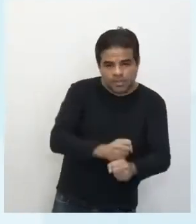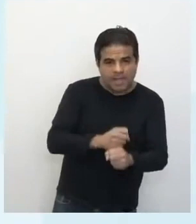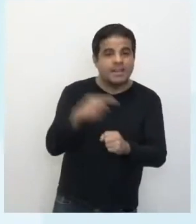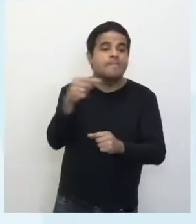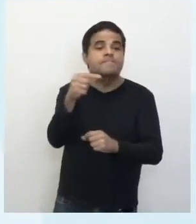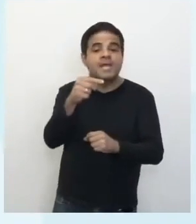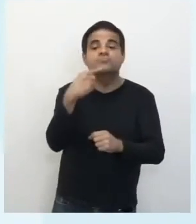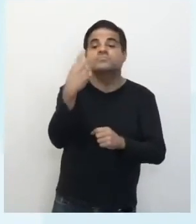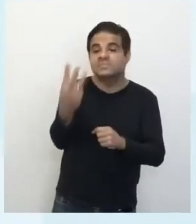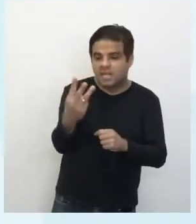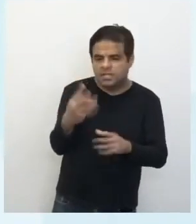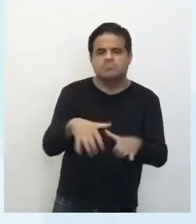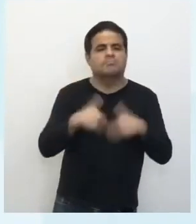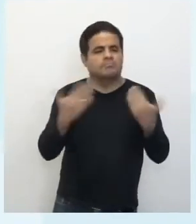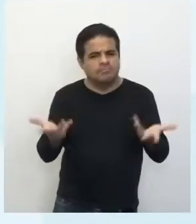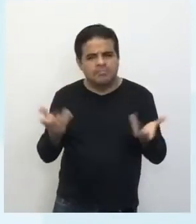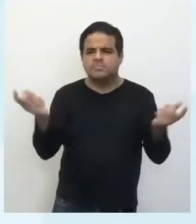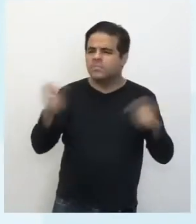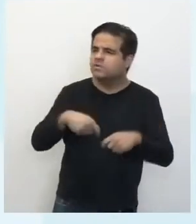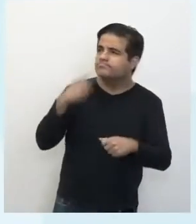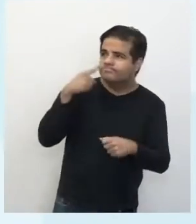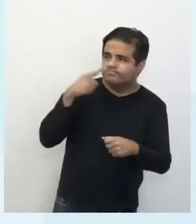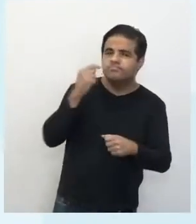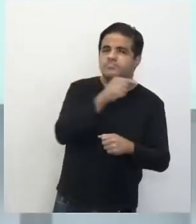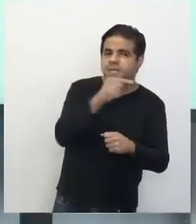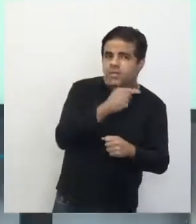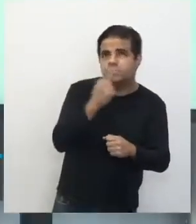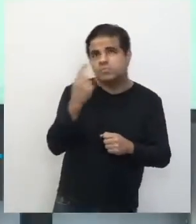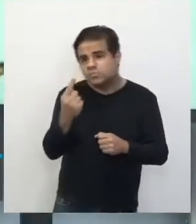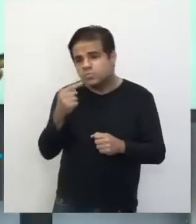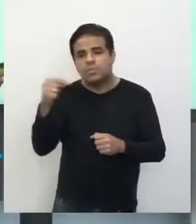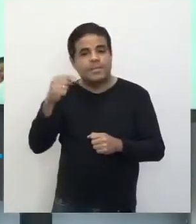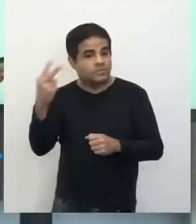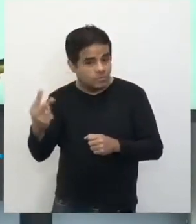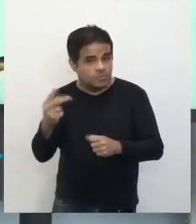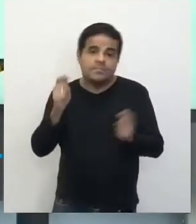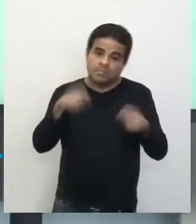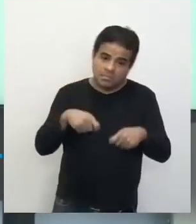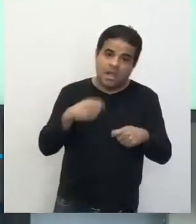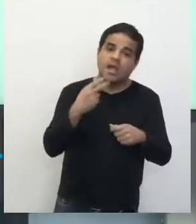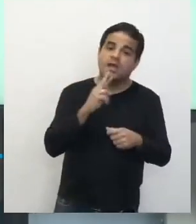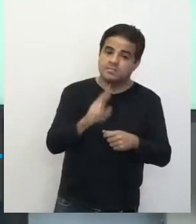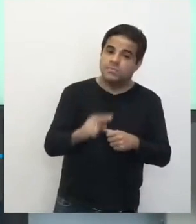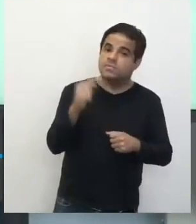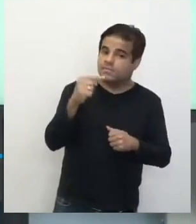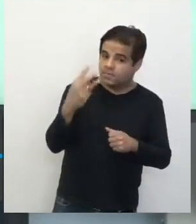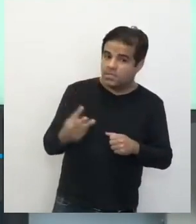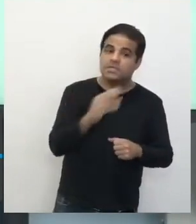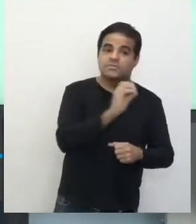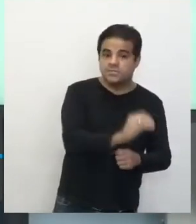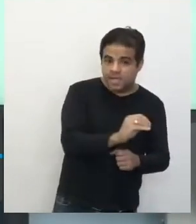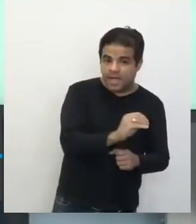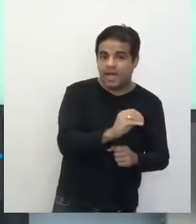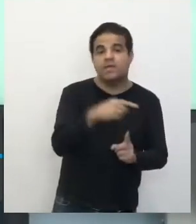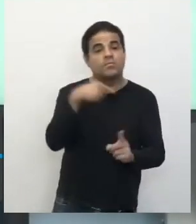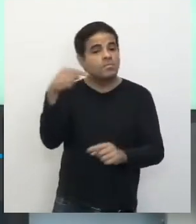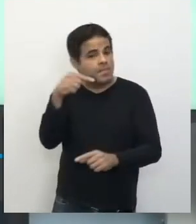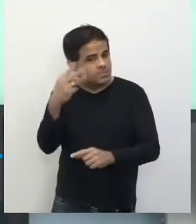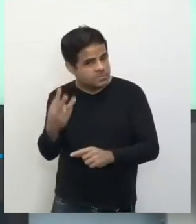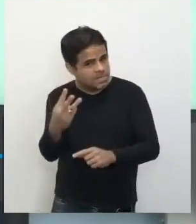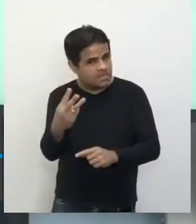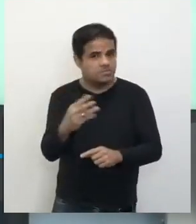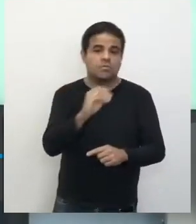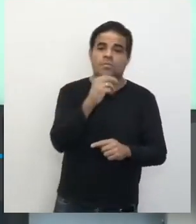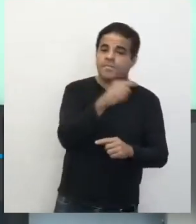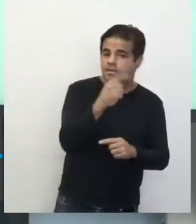menos 3? Né? Você pode falar, é o menos 1 com o menos 2, porque dá menos 3. É o 0 com o menos 3, ou